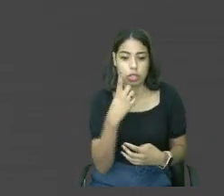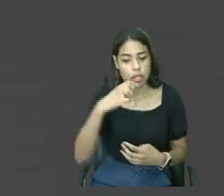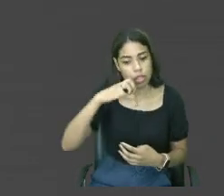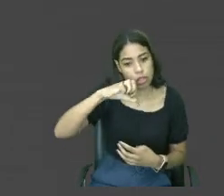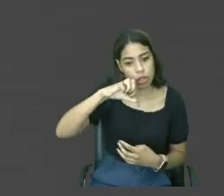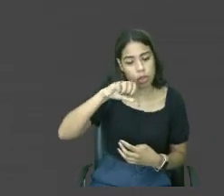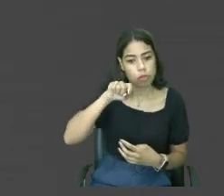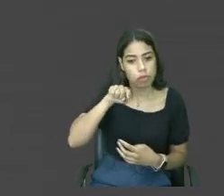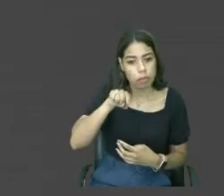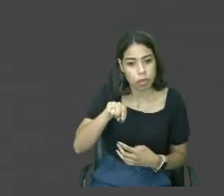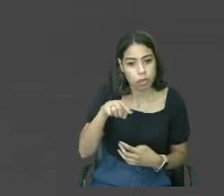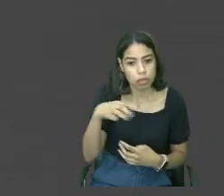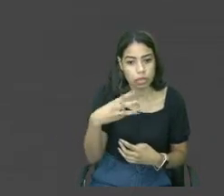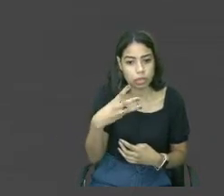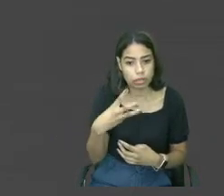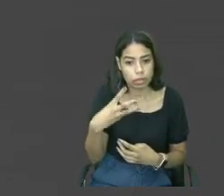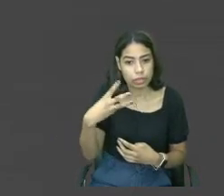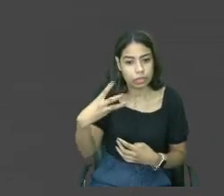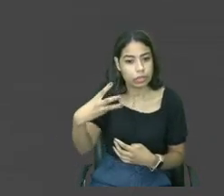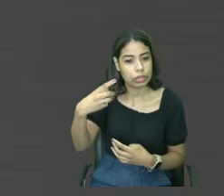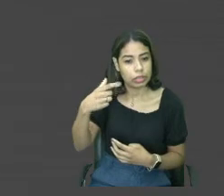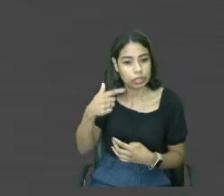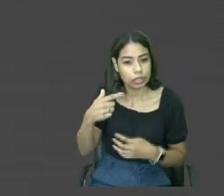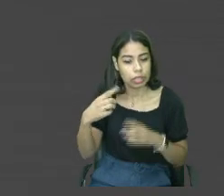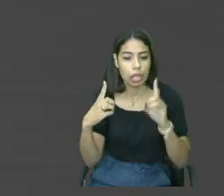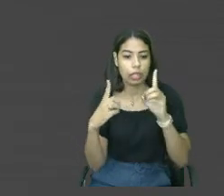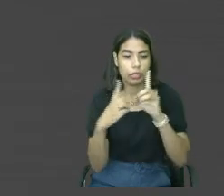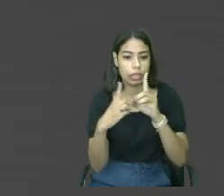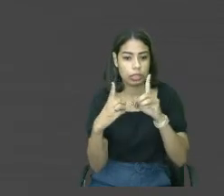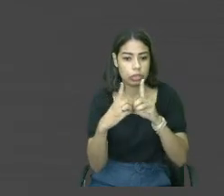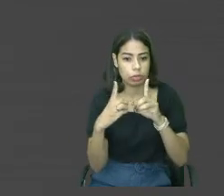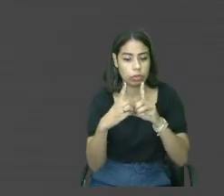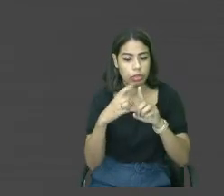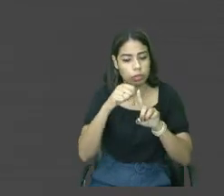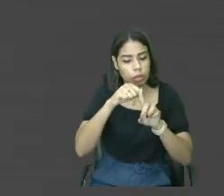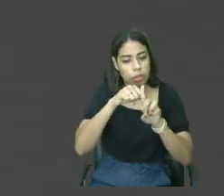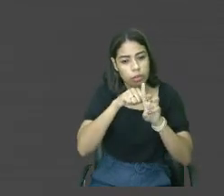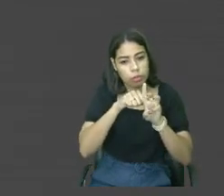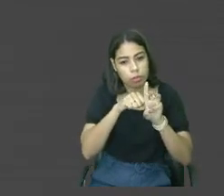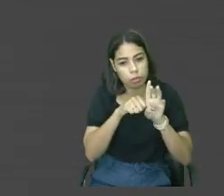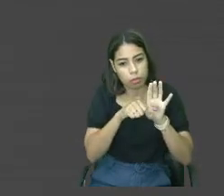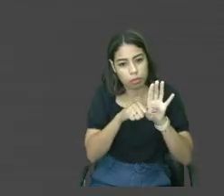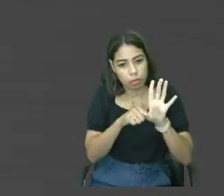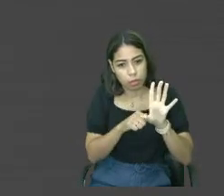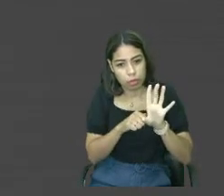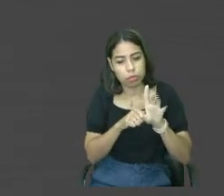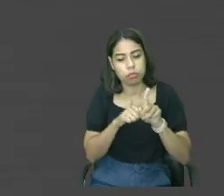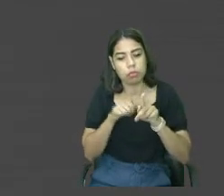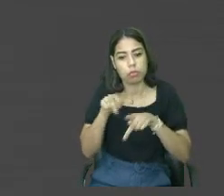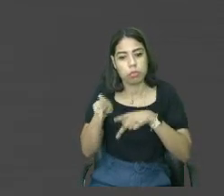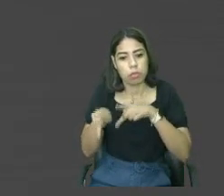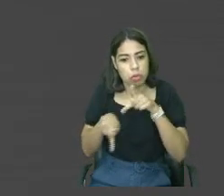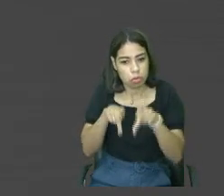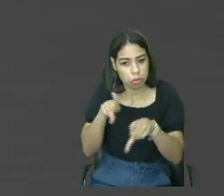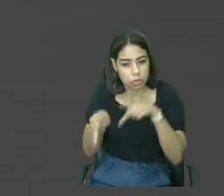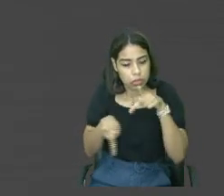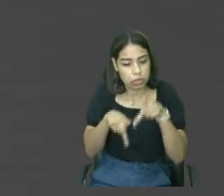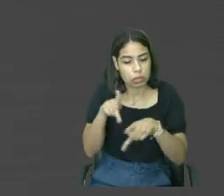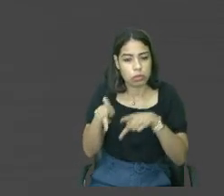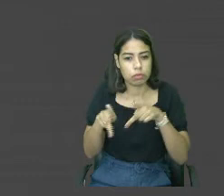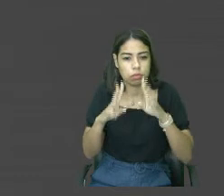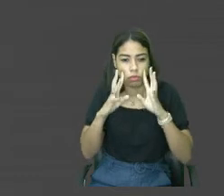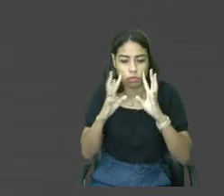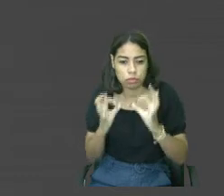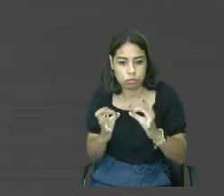19.337 atendimentos mensal, né, uma cobertura populacional em atenção básica